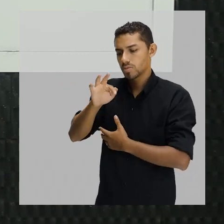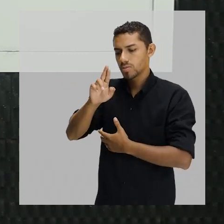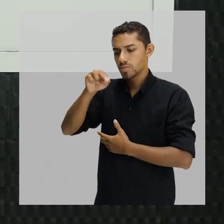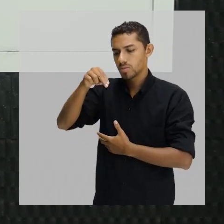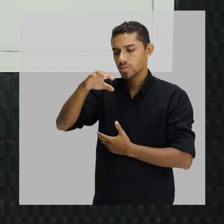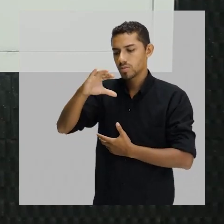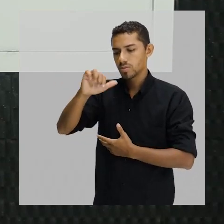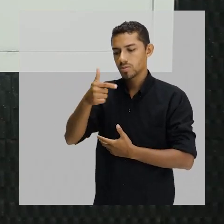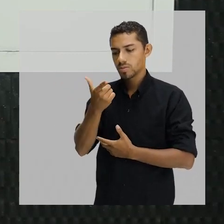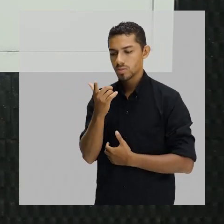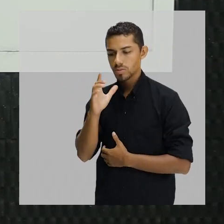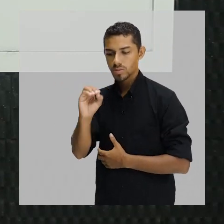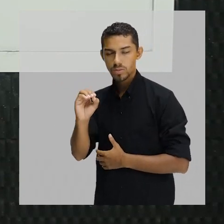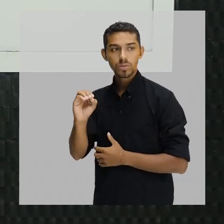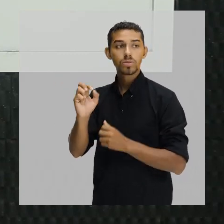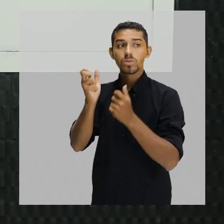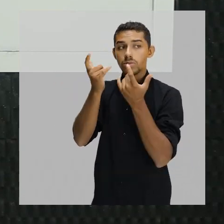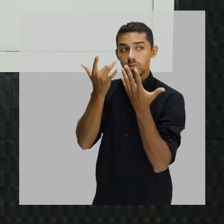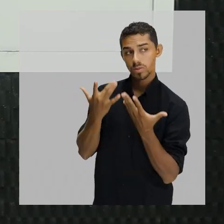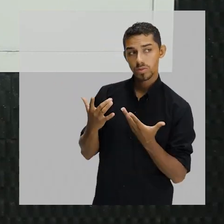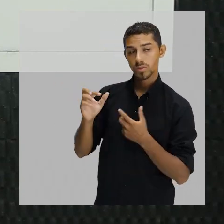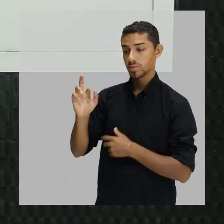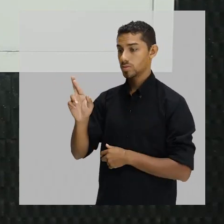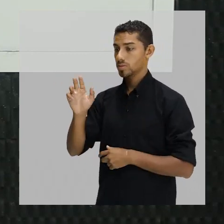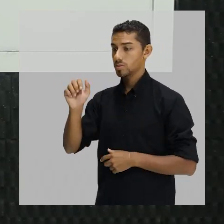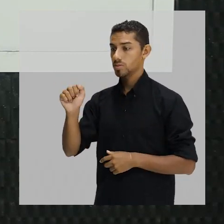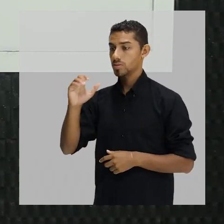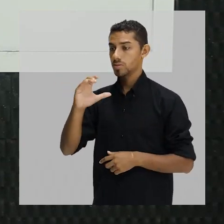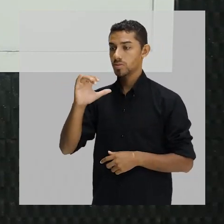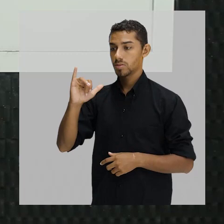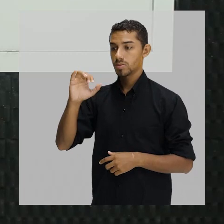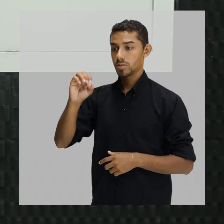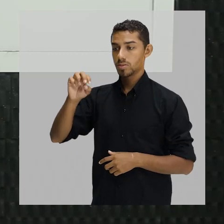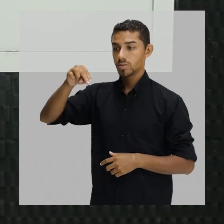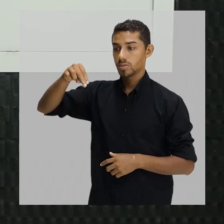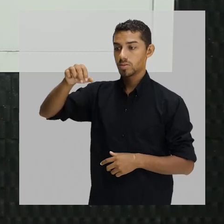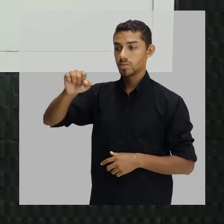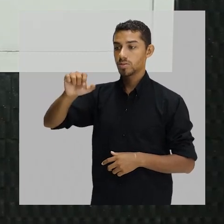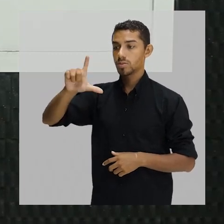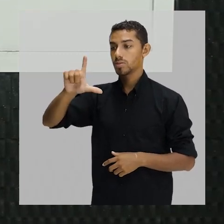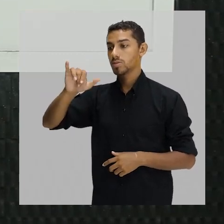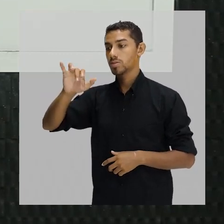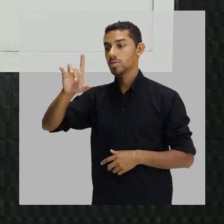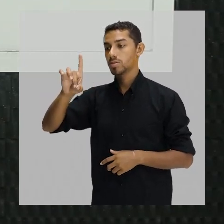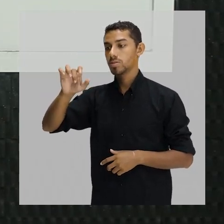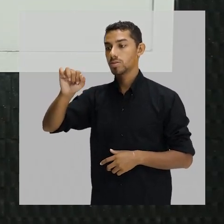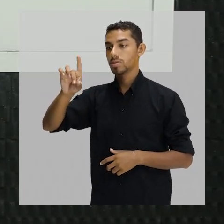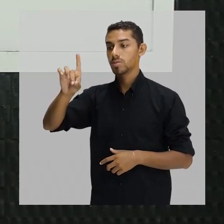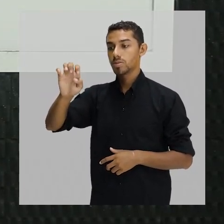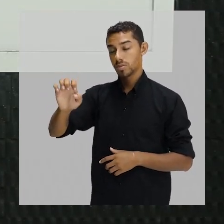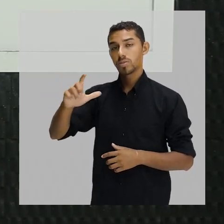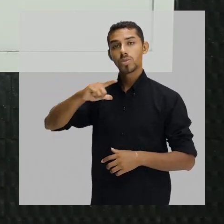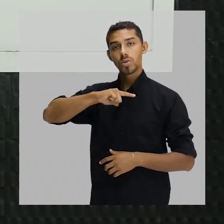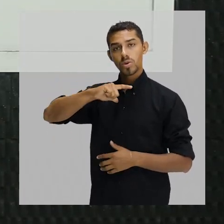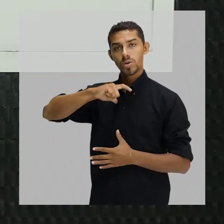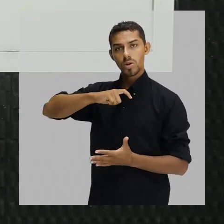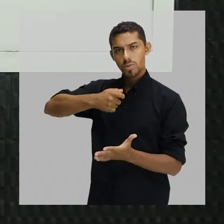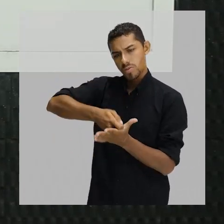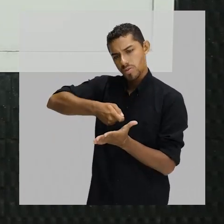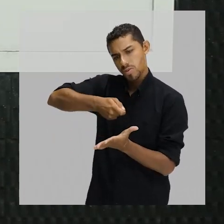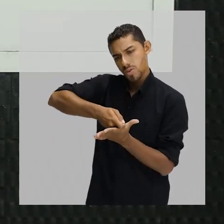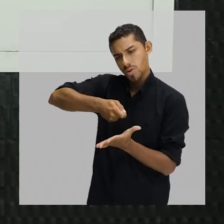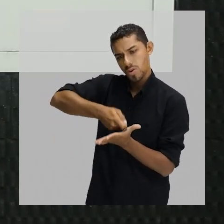racionalidade. Obviamente, você está correto. Então, veja só, eu tenho uma exigência, vamos colocar a palavra assim para